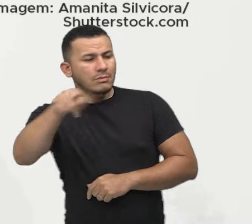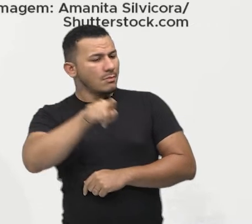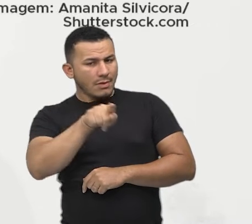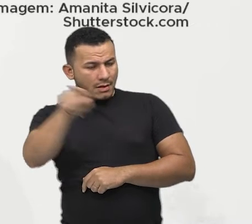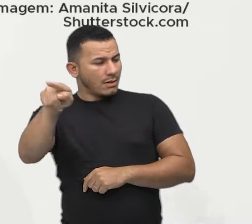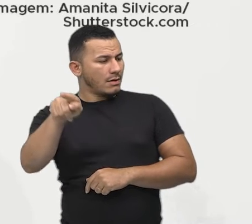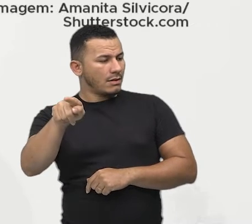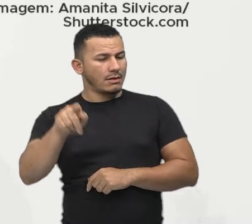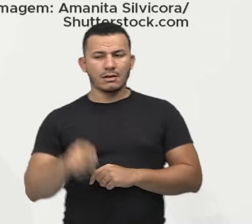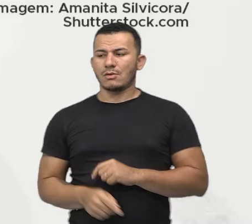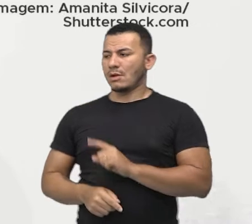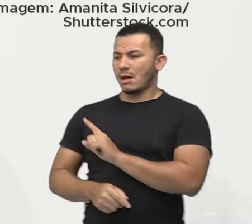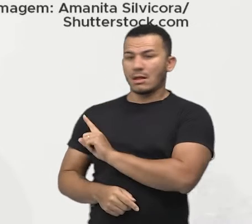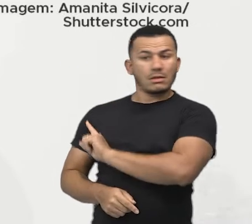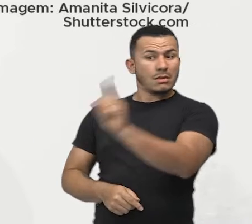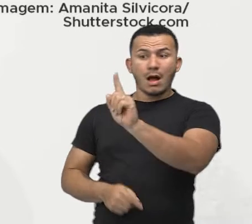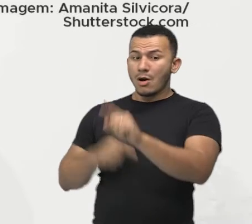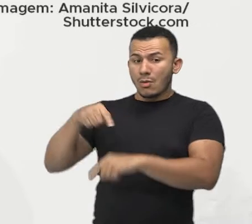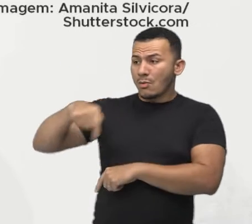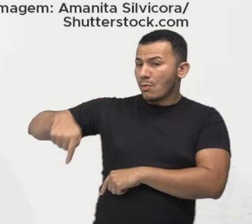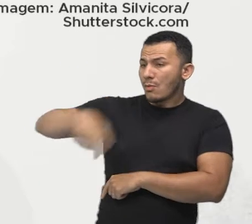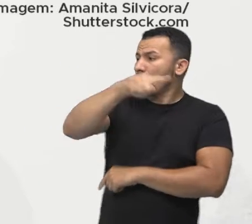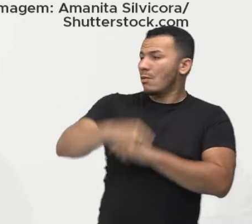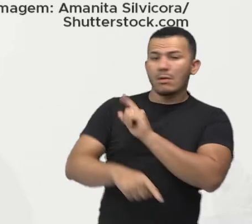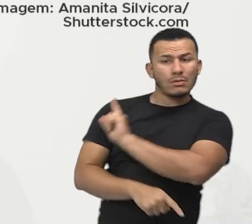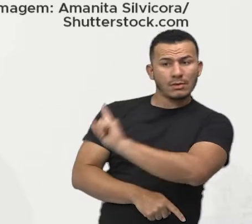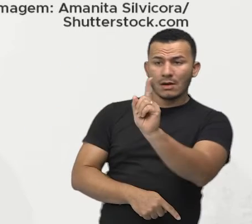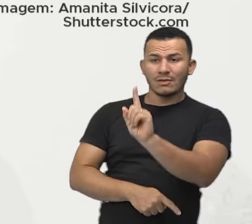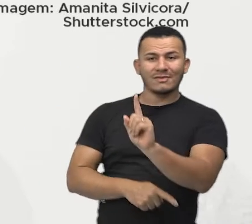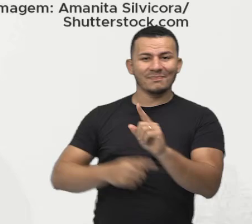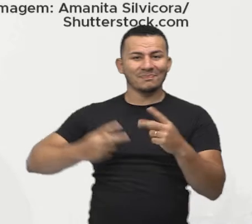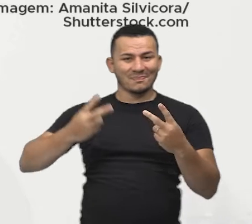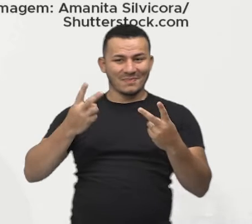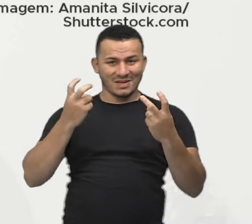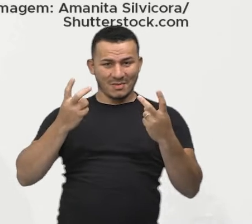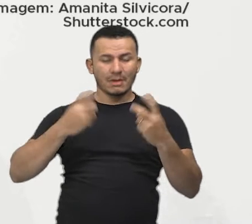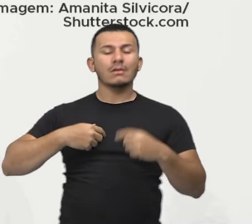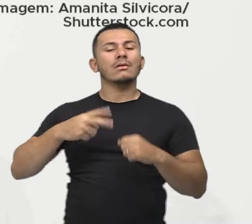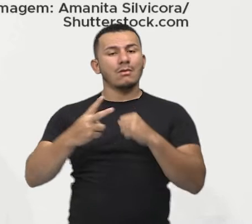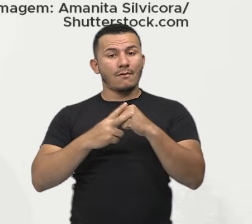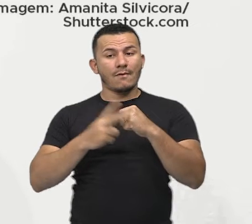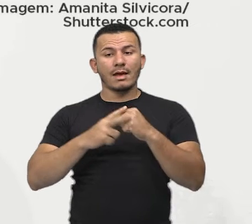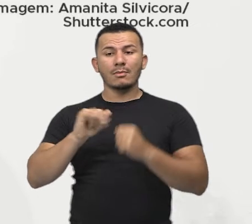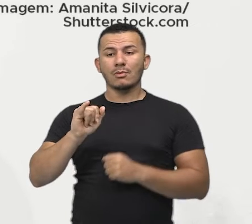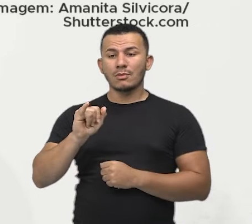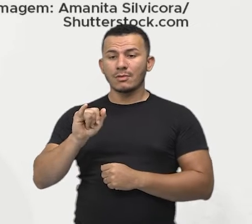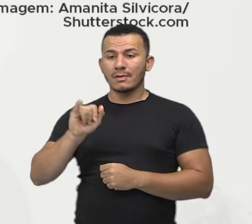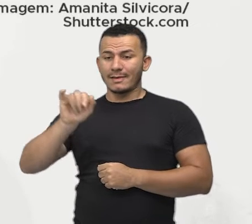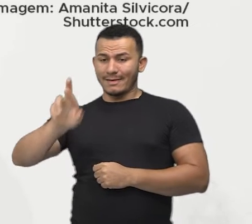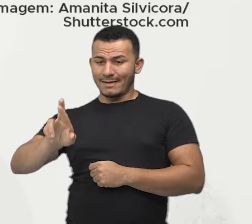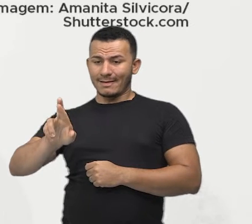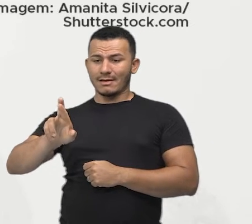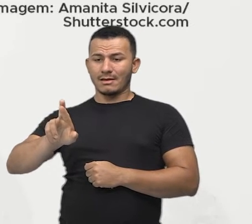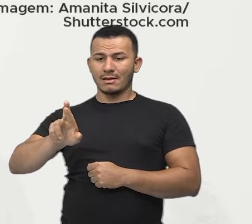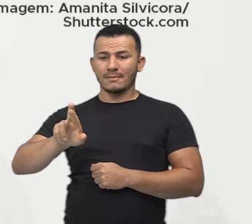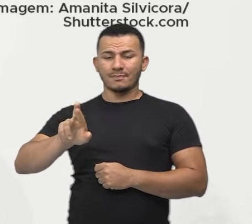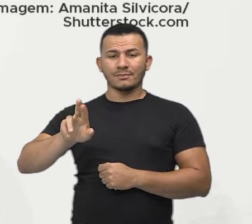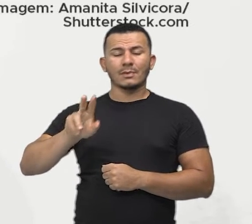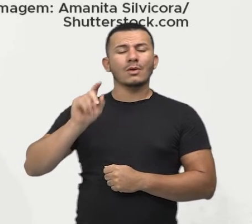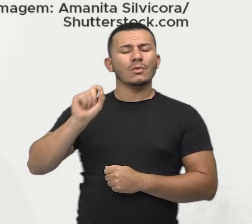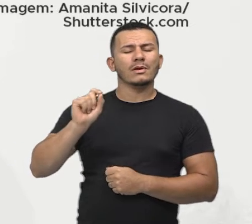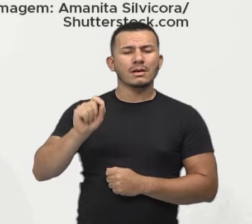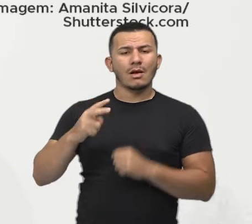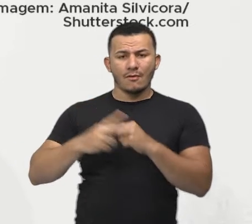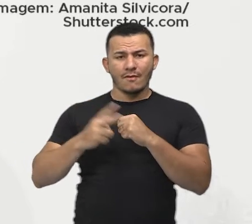nosso primeiro exemplo, a pessoa utilizou o verbo ir. Observe que o verbo está indicando aqui